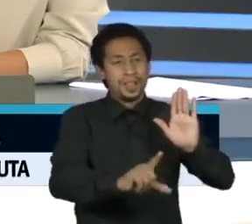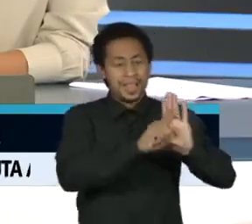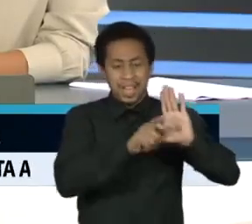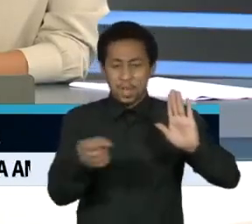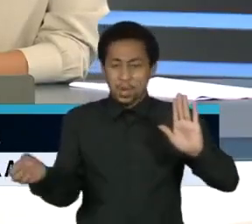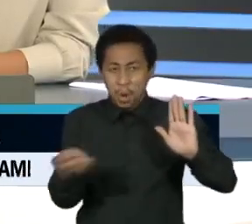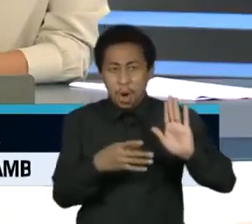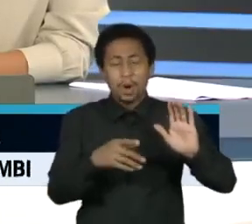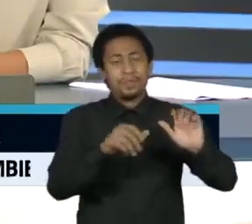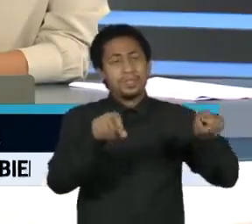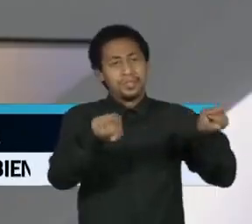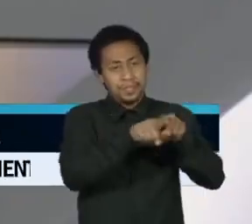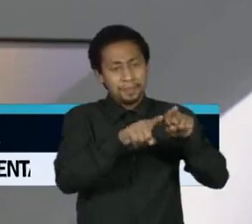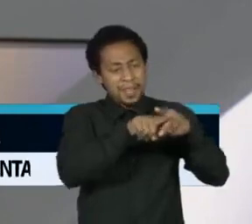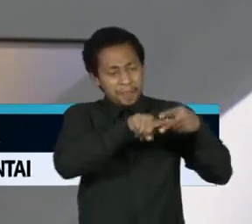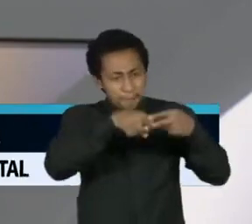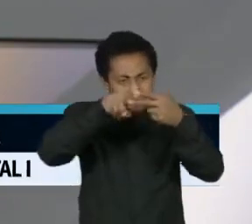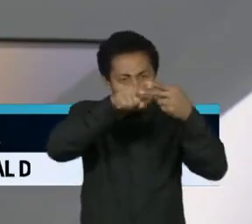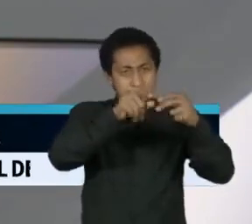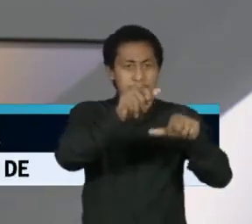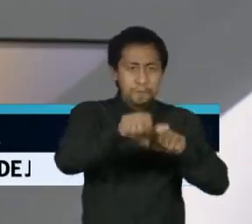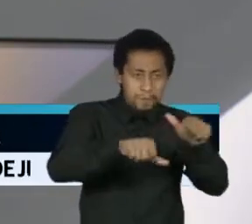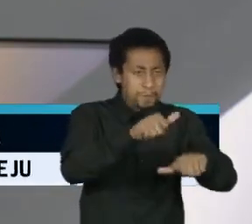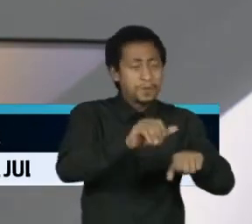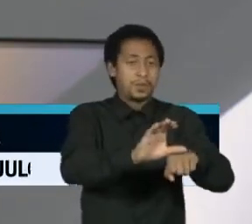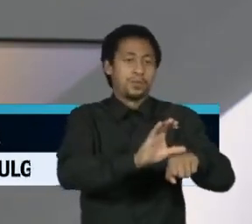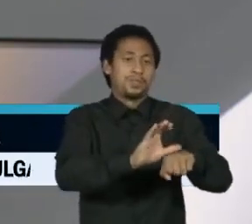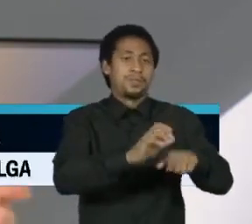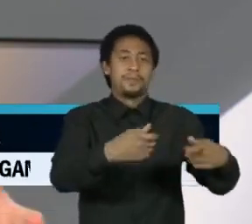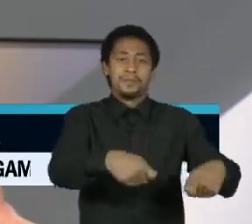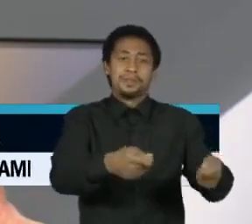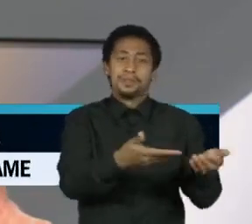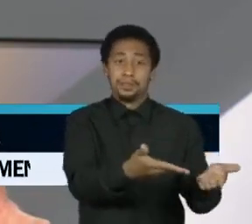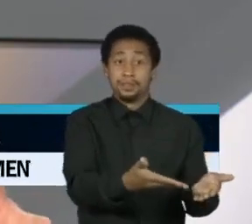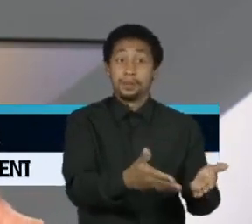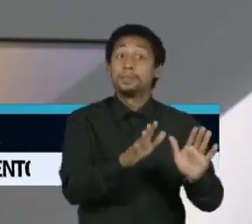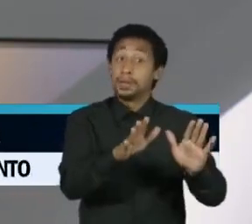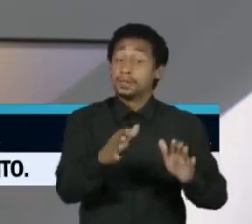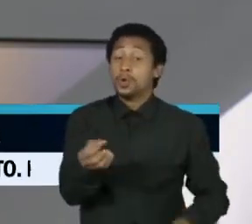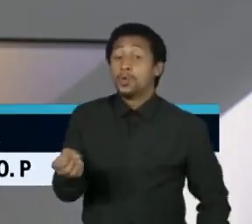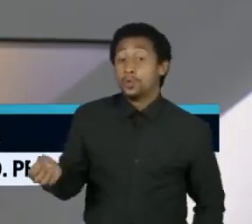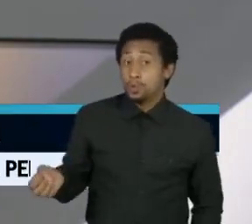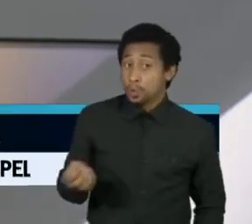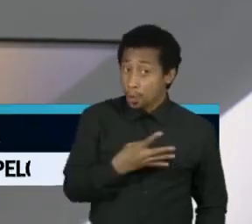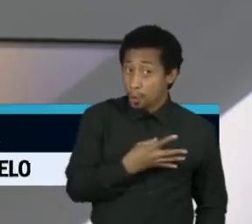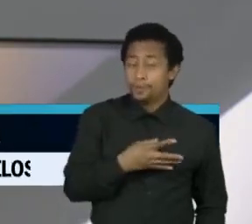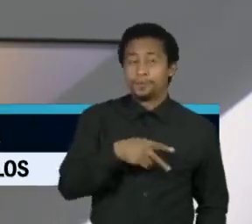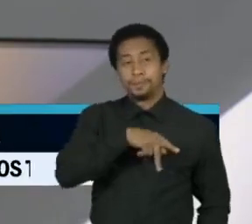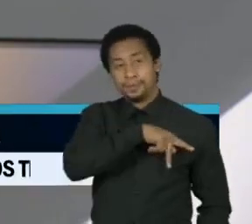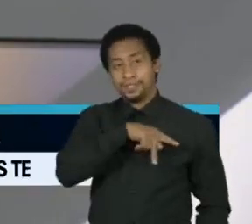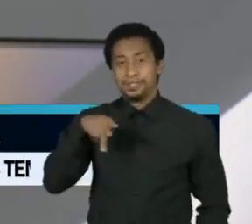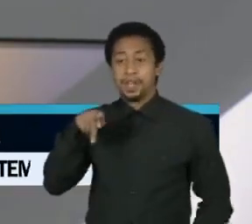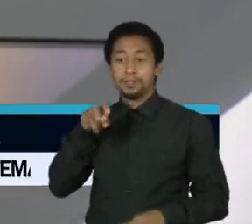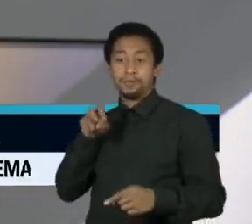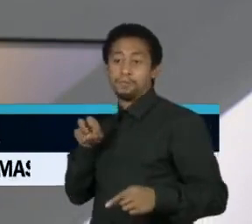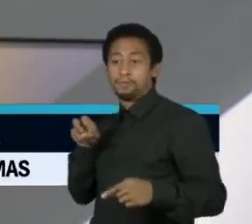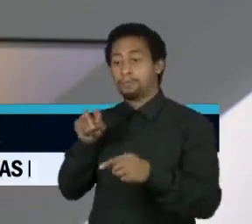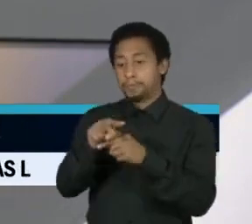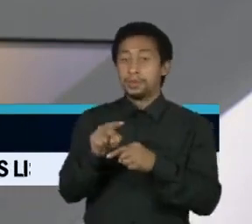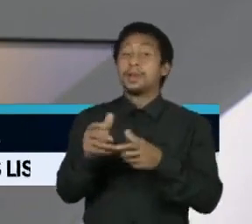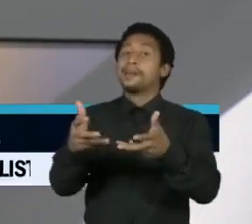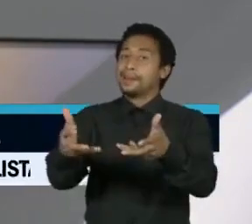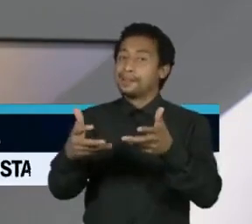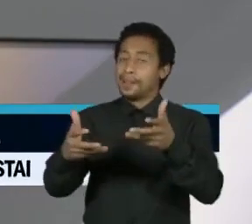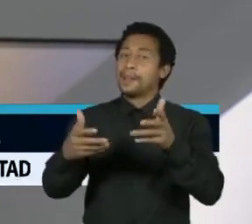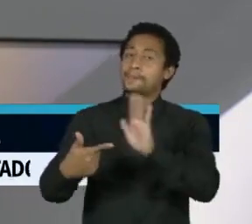da Constituição. No meu ponto de vista, é claro que um governo que entra, né, um poder executivo que entra, quer impor a sua marca, quer impor o